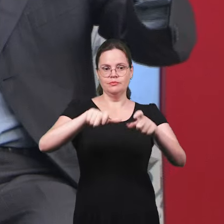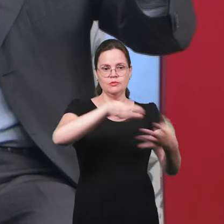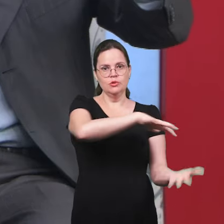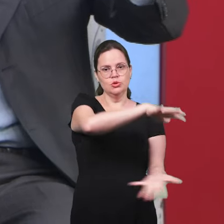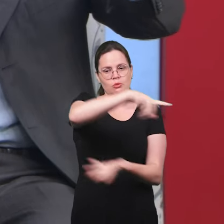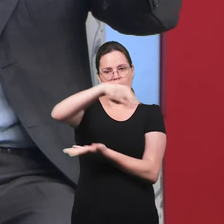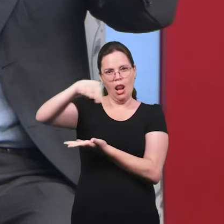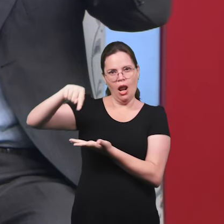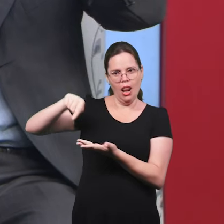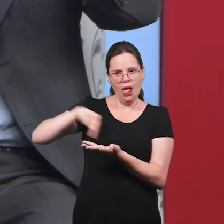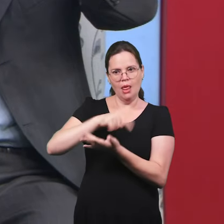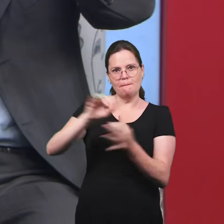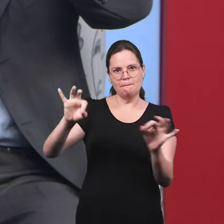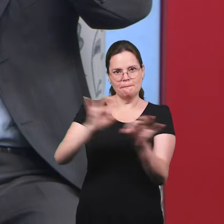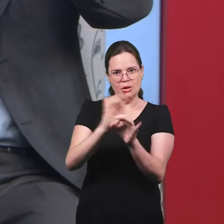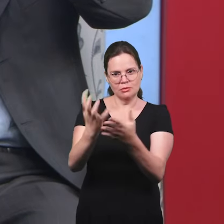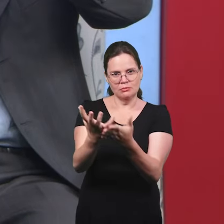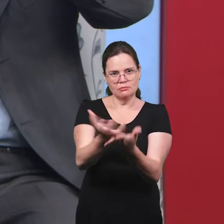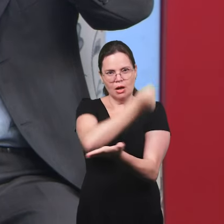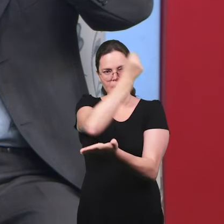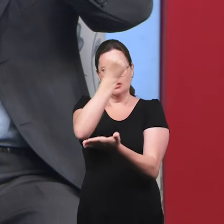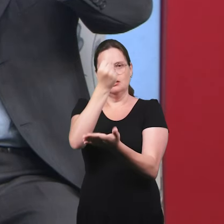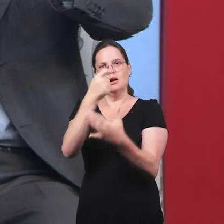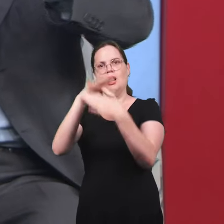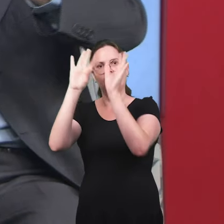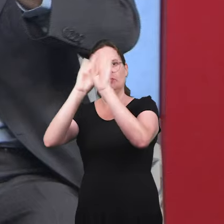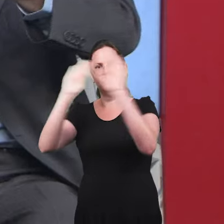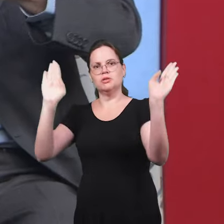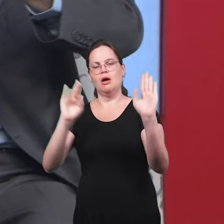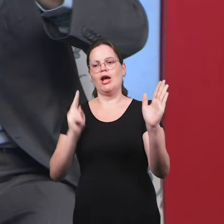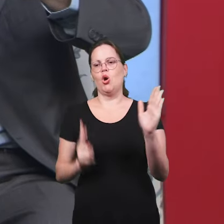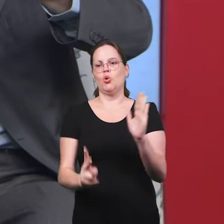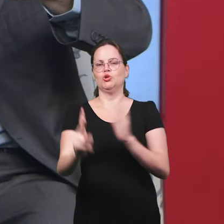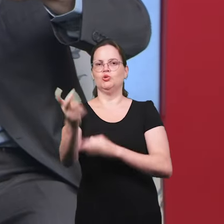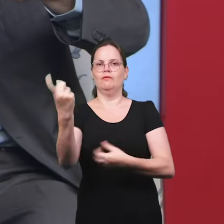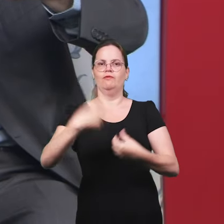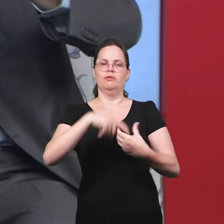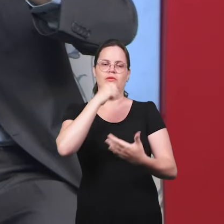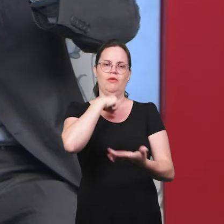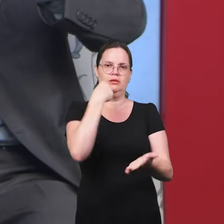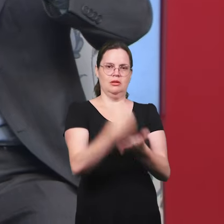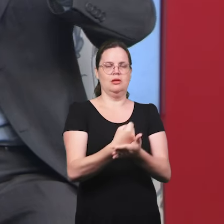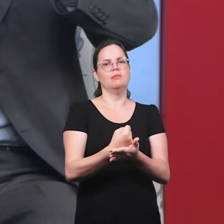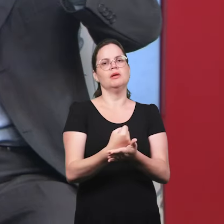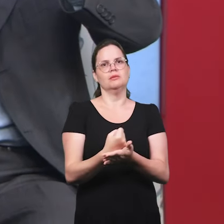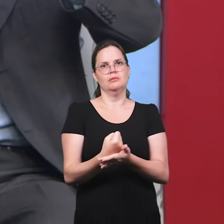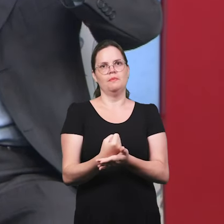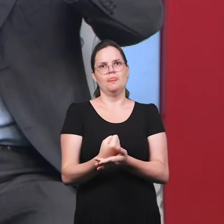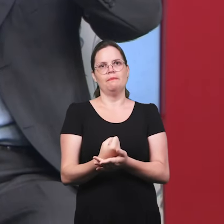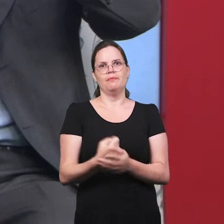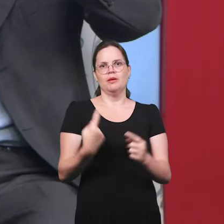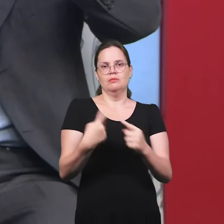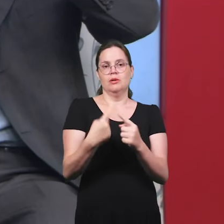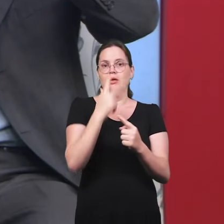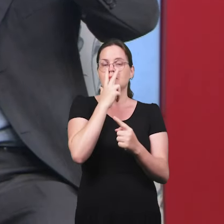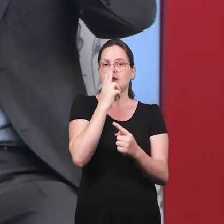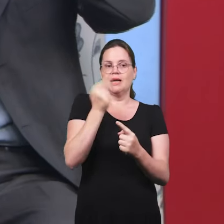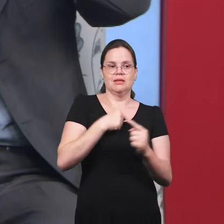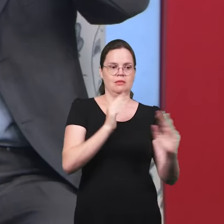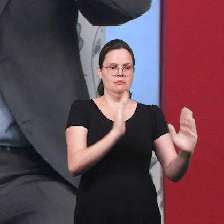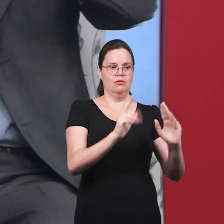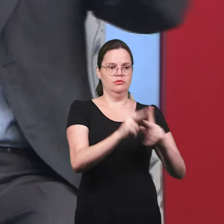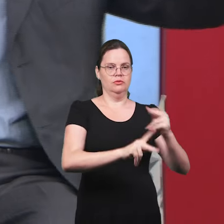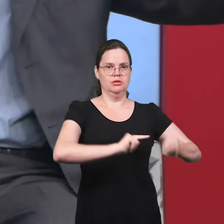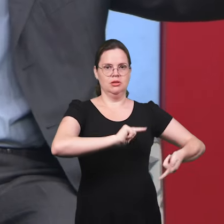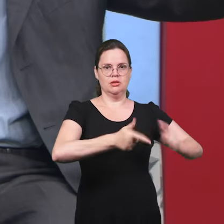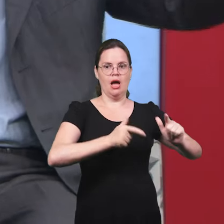igreja, o Velho Testamento dá continuidade, e para Israel, aqui está o Novo Testamento, é como se não